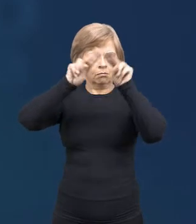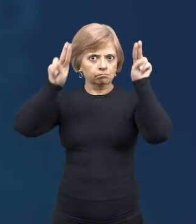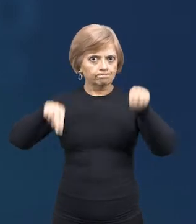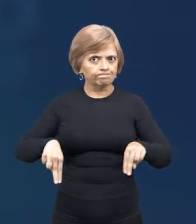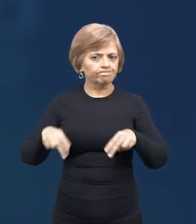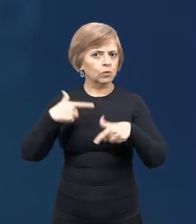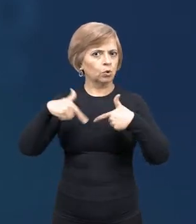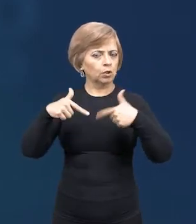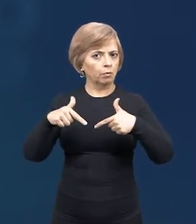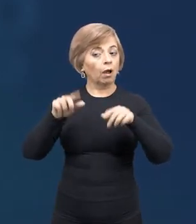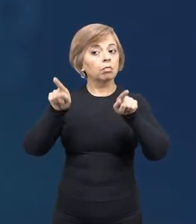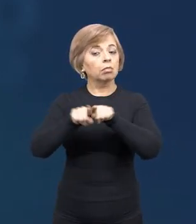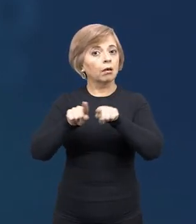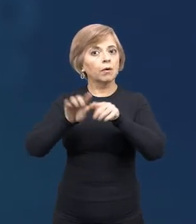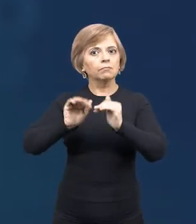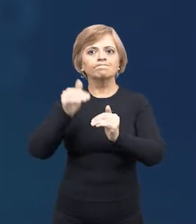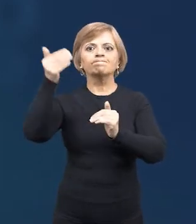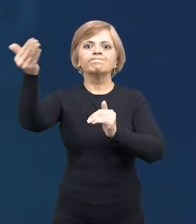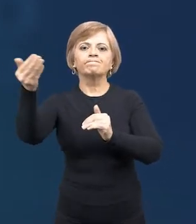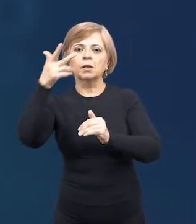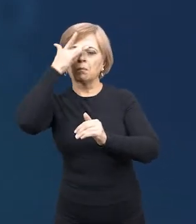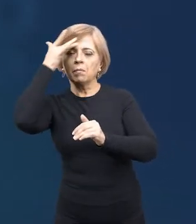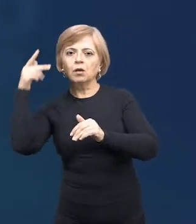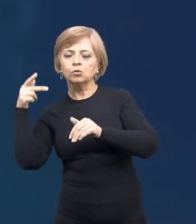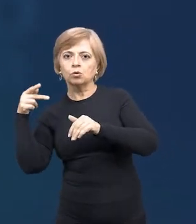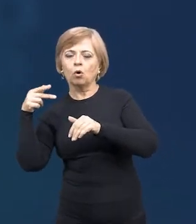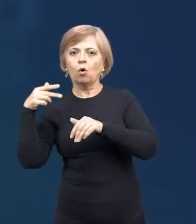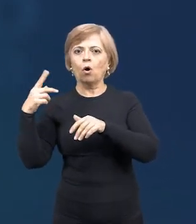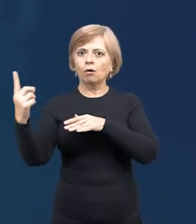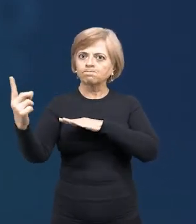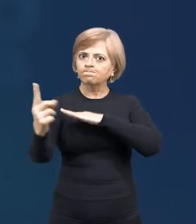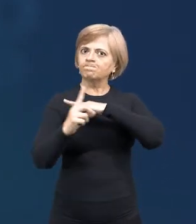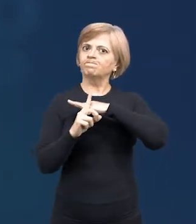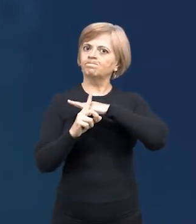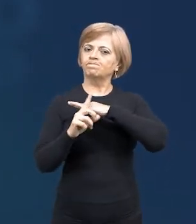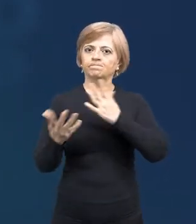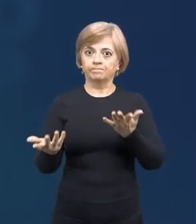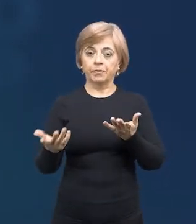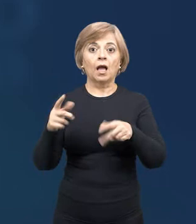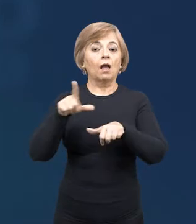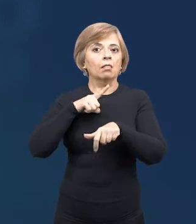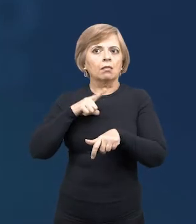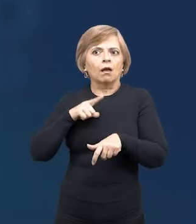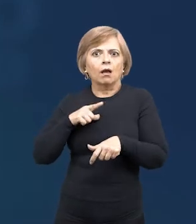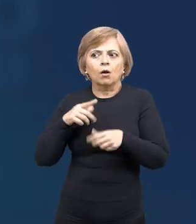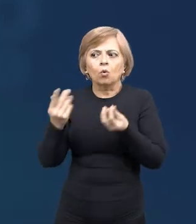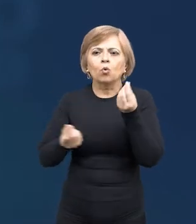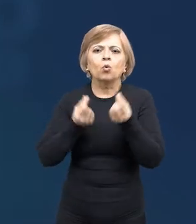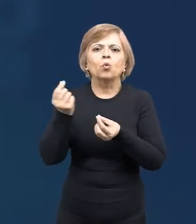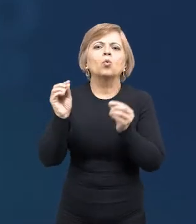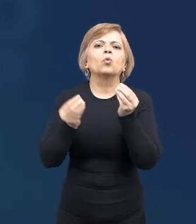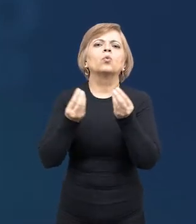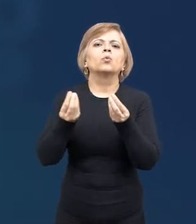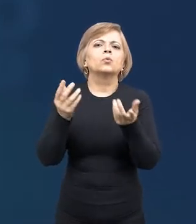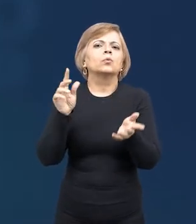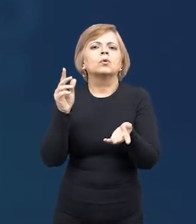externo, e também para a elevação do grau de eficácia dessas próprias medidas, dessas providências